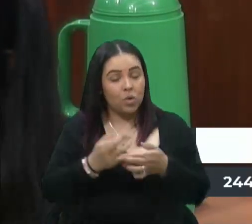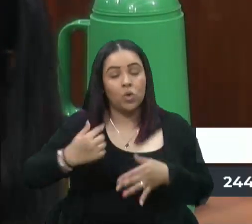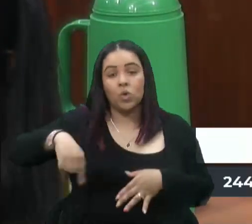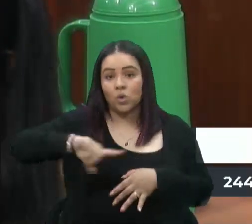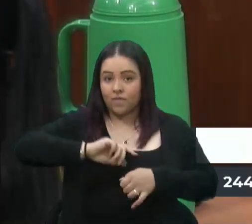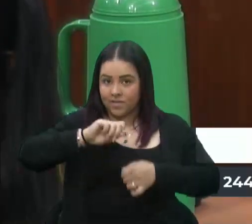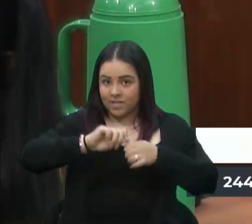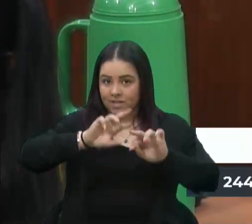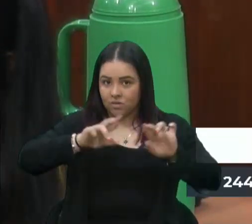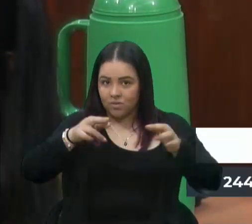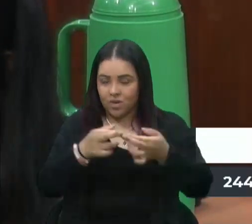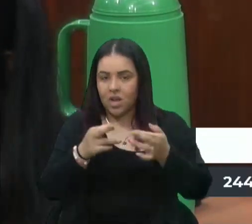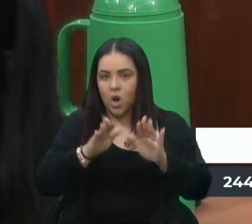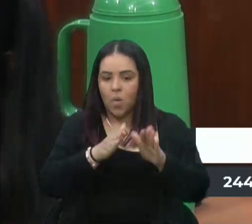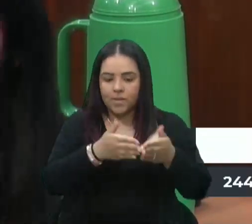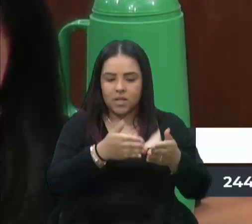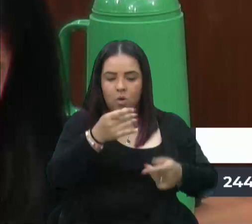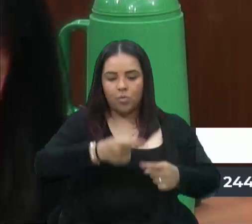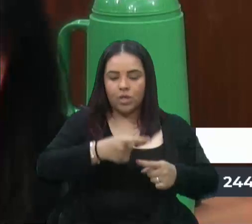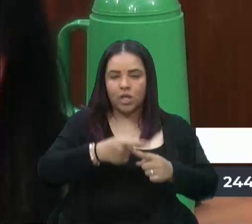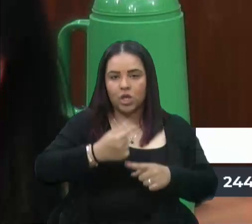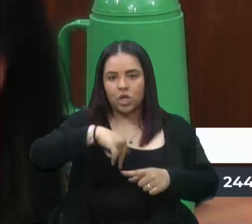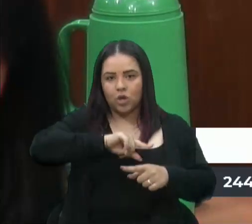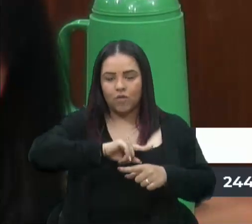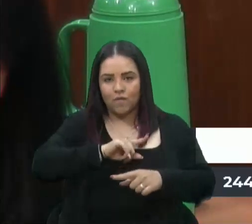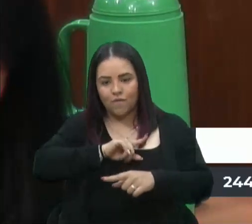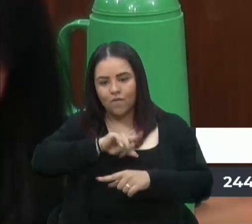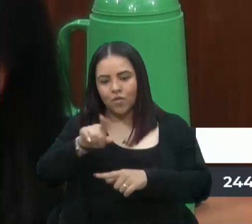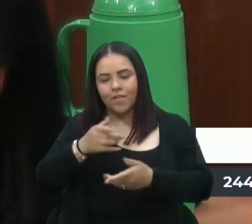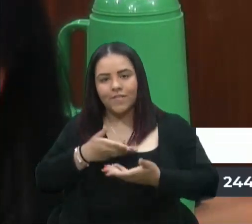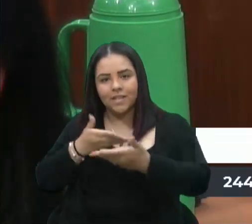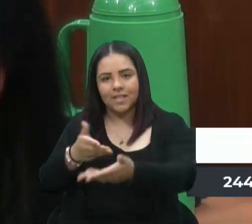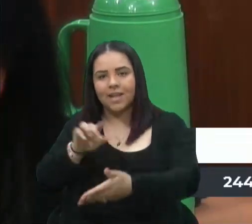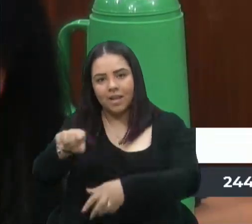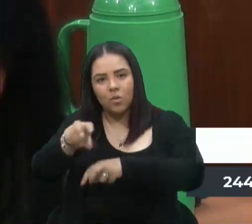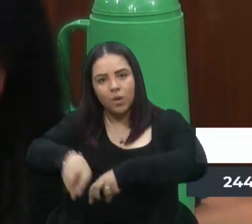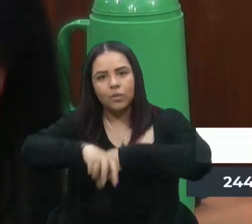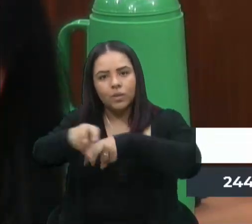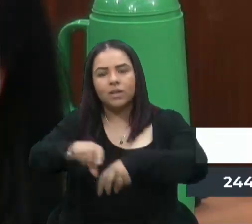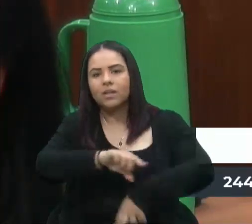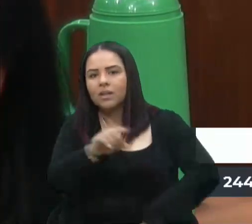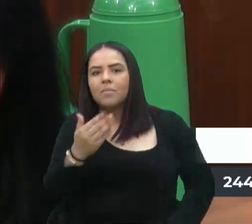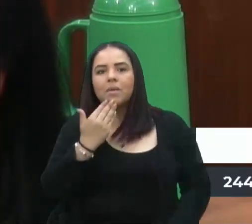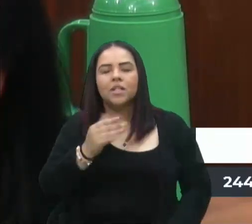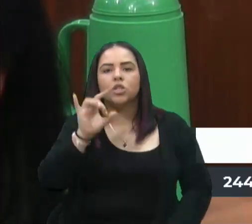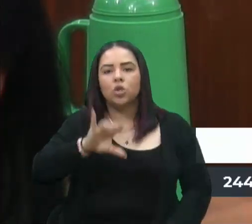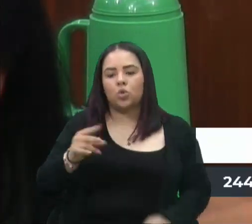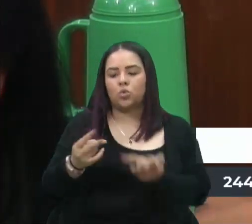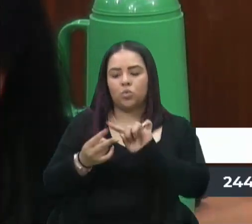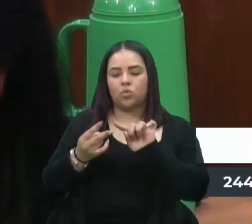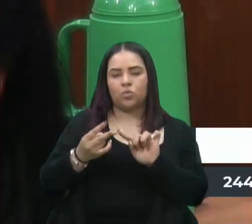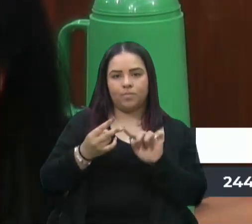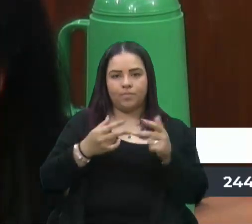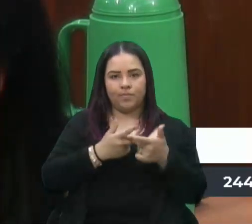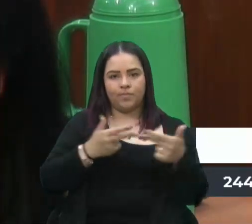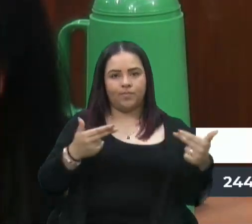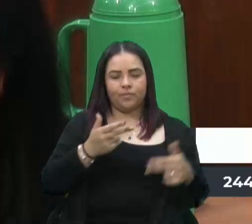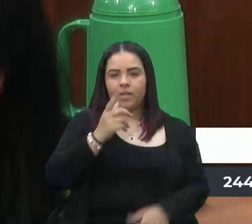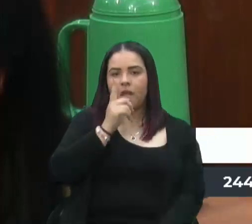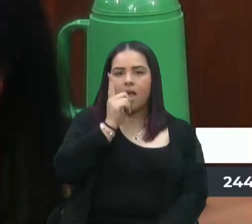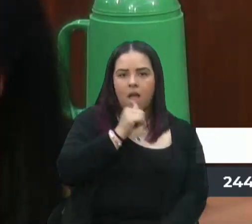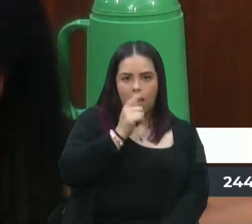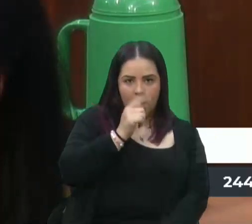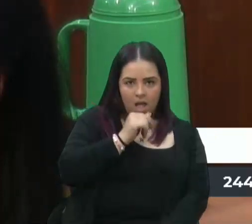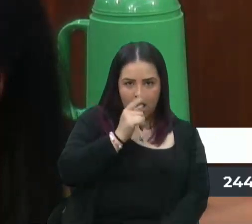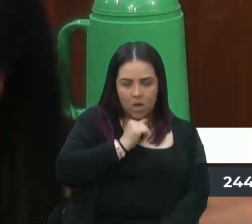reunião da comissão, porque a gente foi visitar o agricultor e eles pedem só duas coisas. É a água